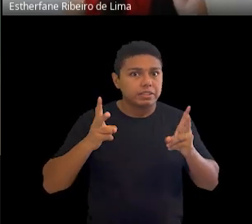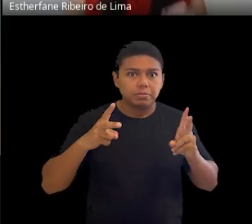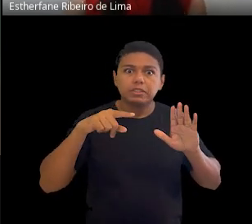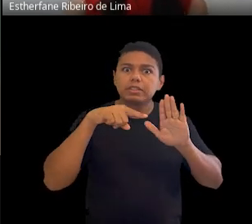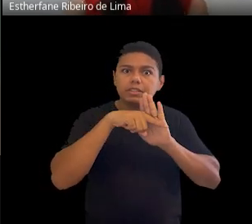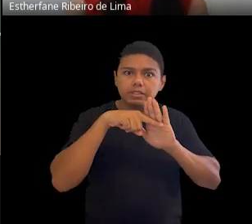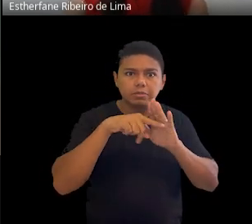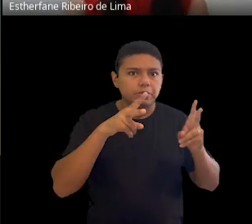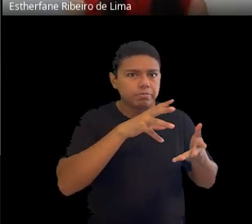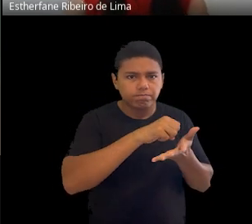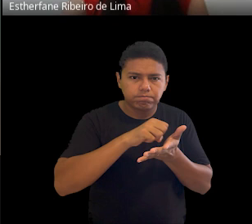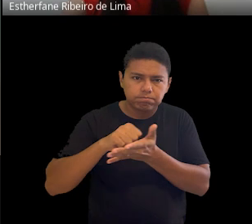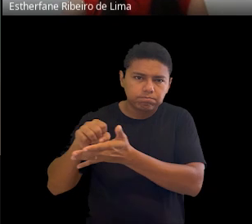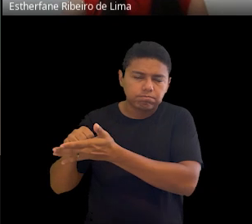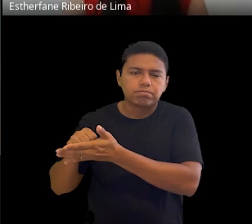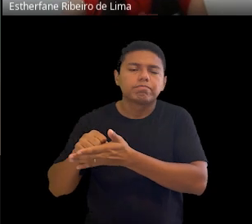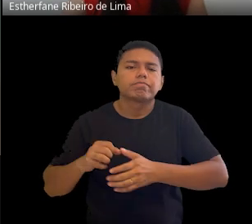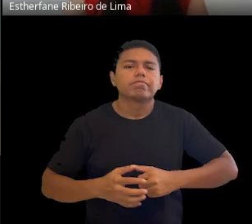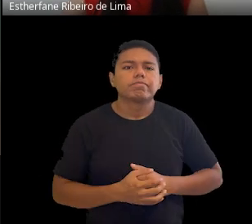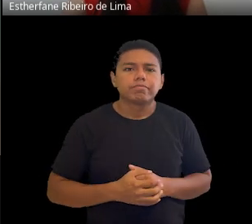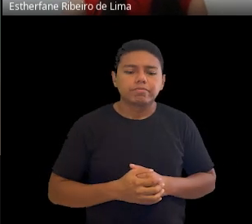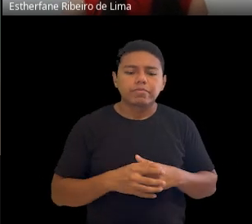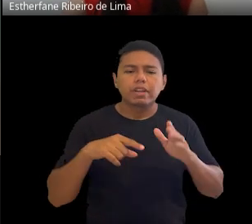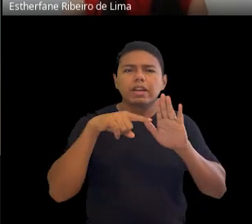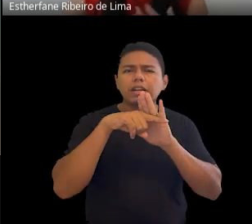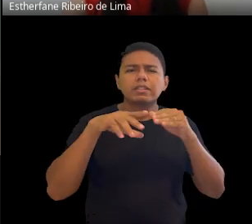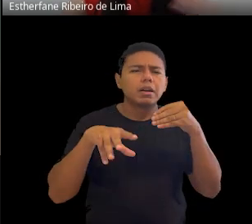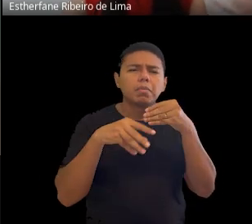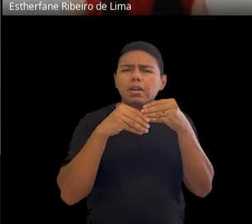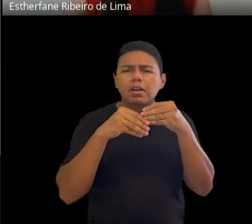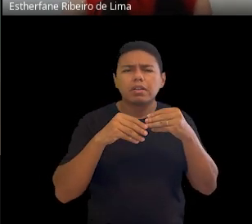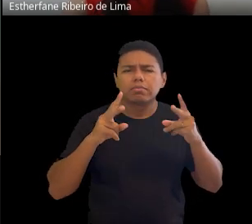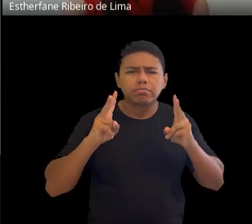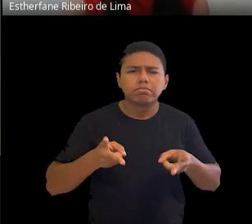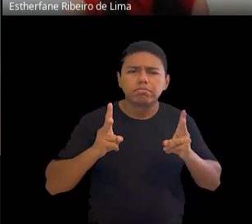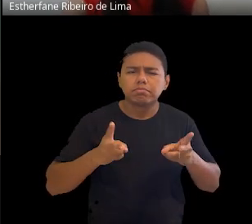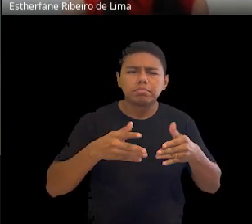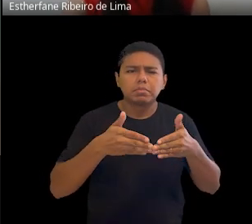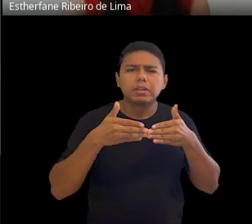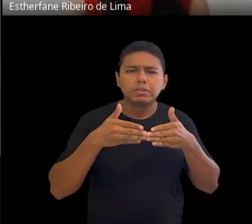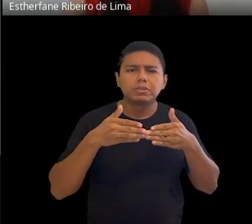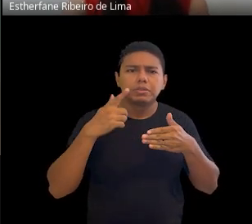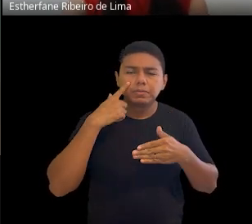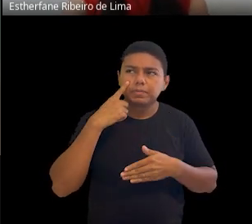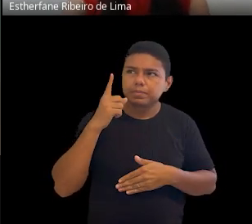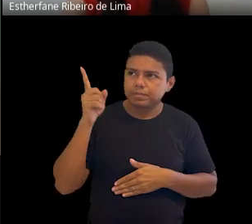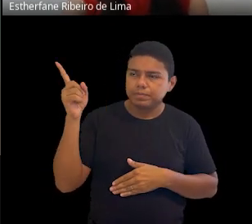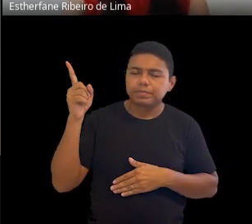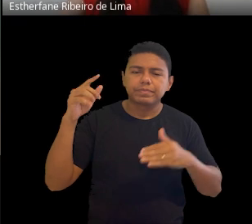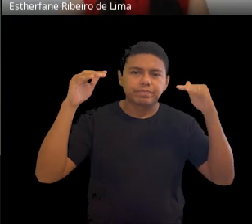interpretados e registrados. Quais são os exames complementares que nós pedimos sempre na primeira consulta? O